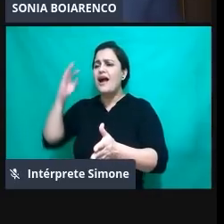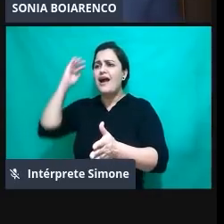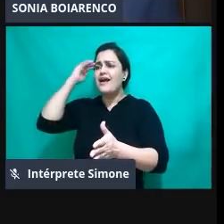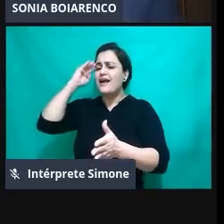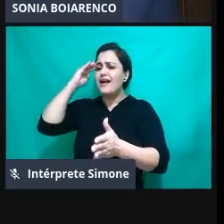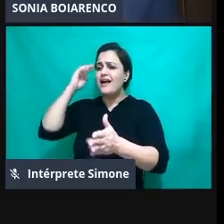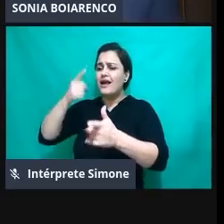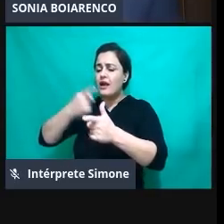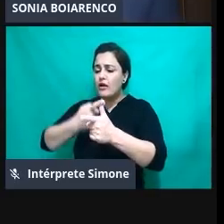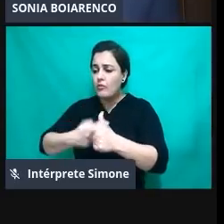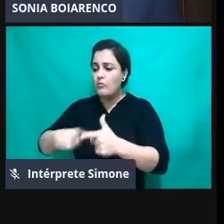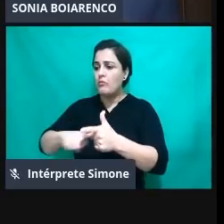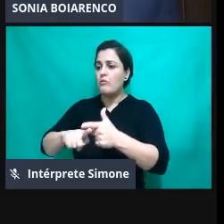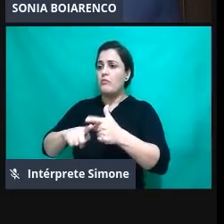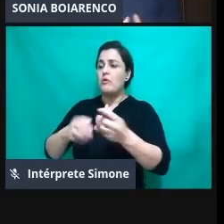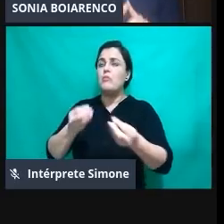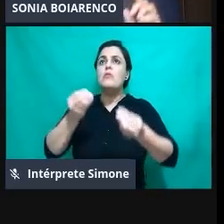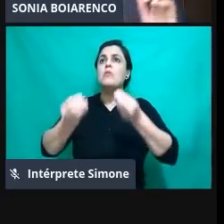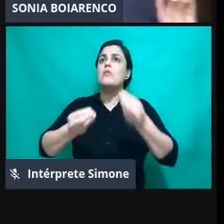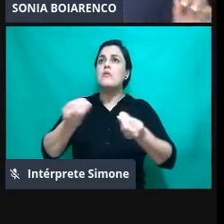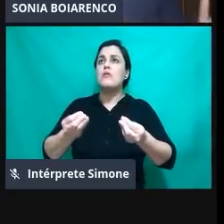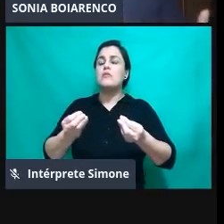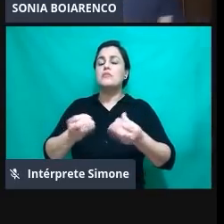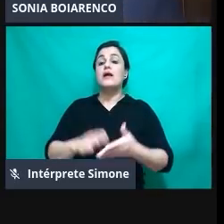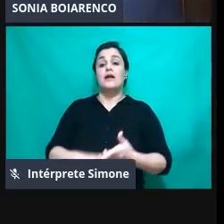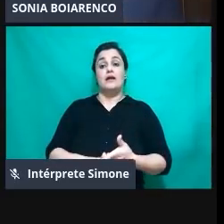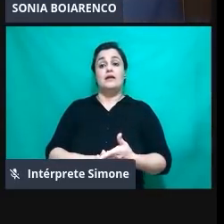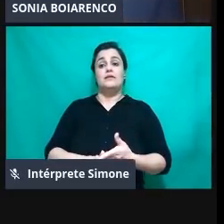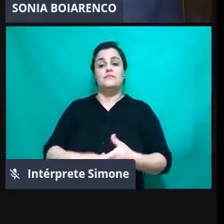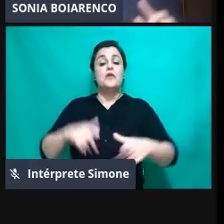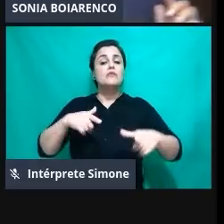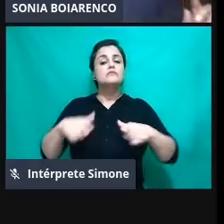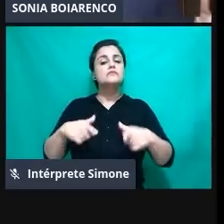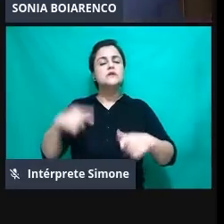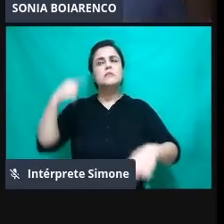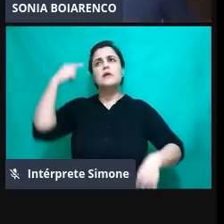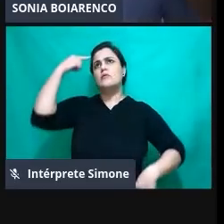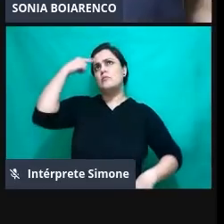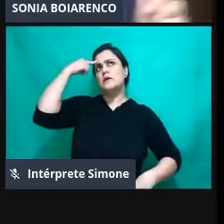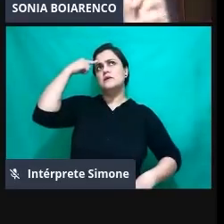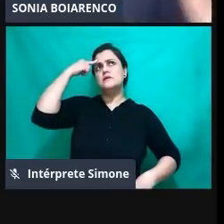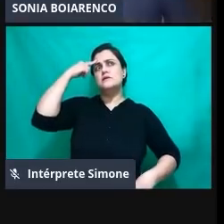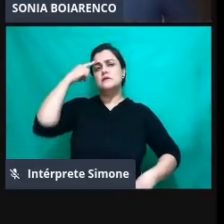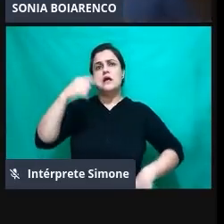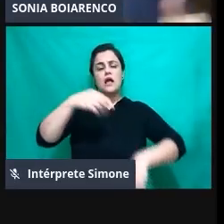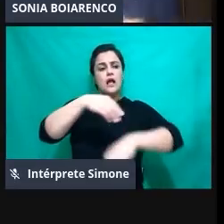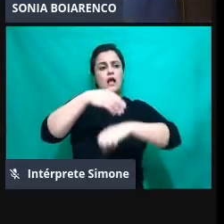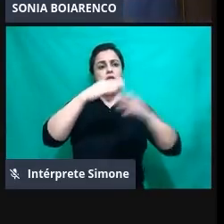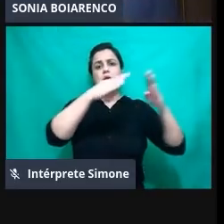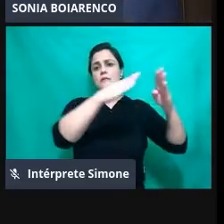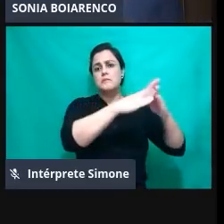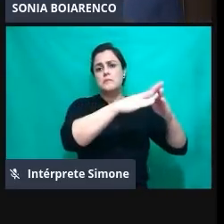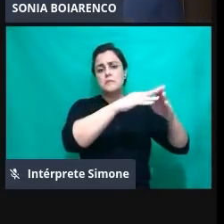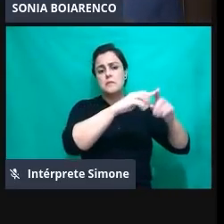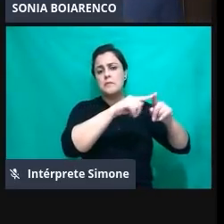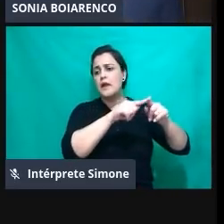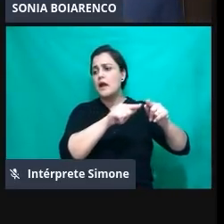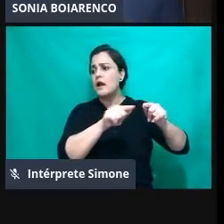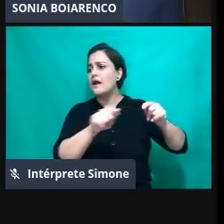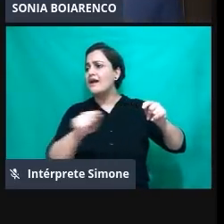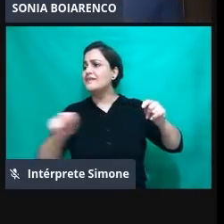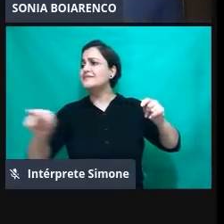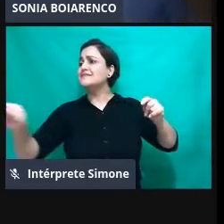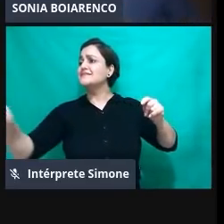melhor trajeto? Então, eu tenho que ter na minha cabeça esse pensamento, aonde, quais ruas eu vou